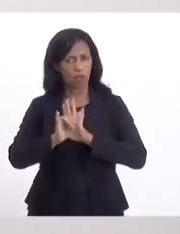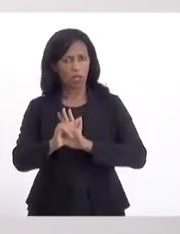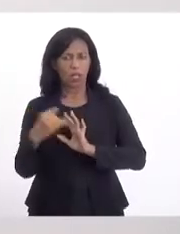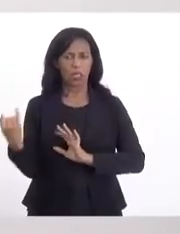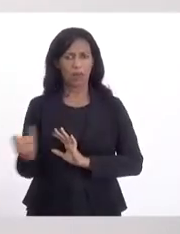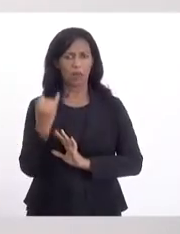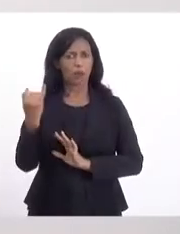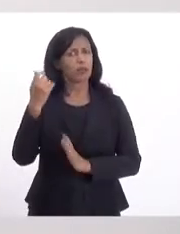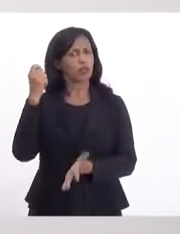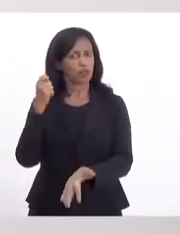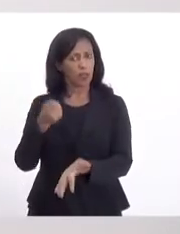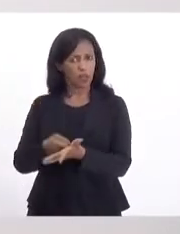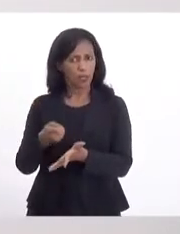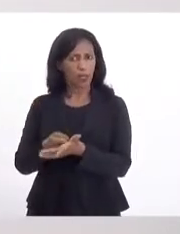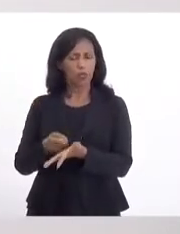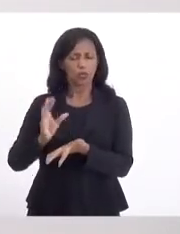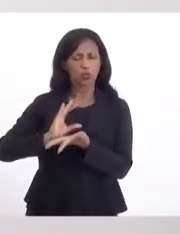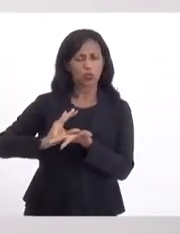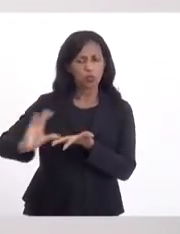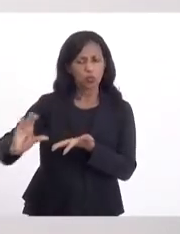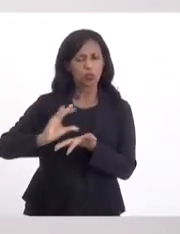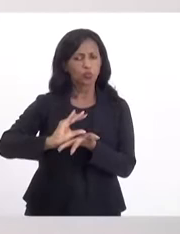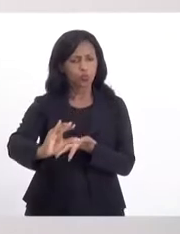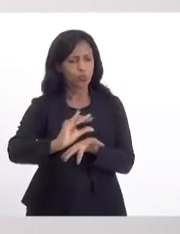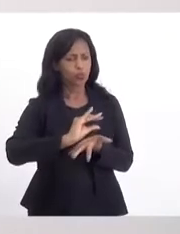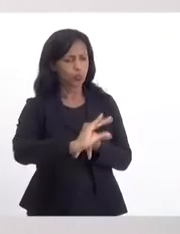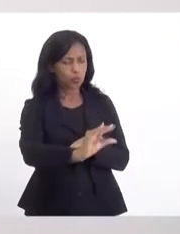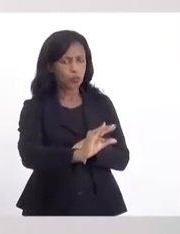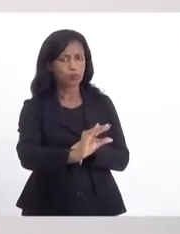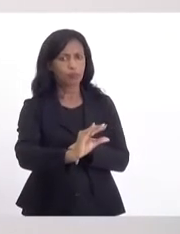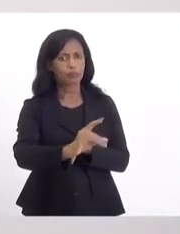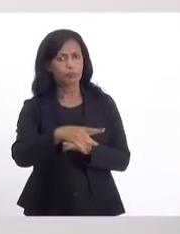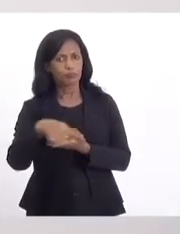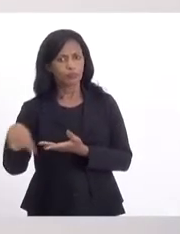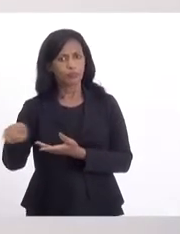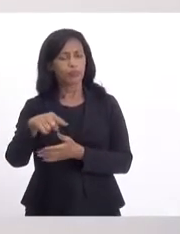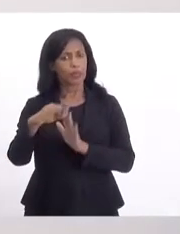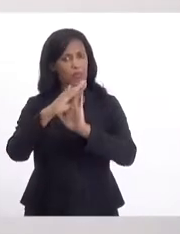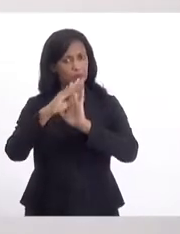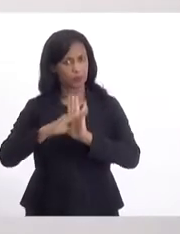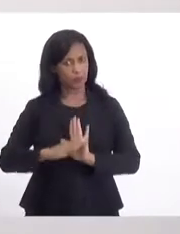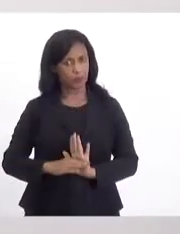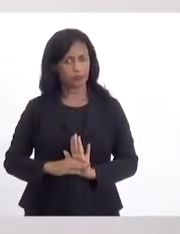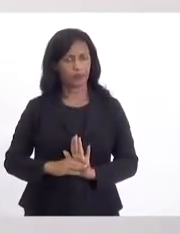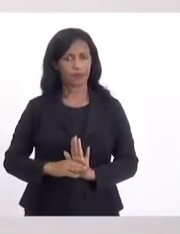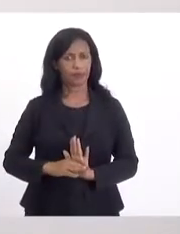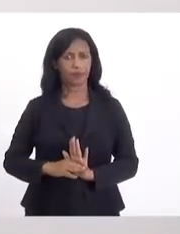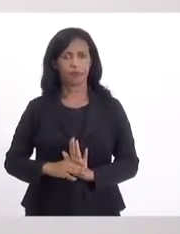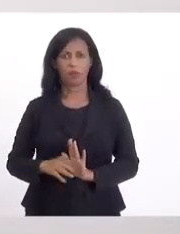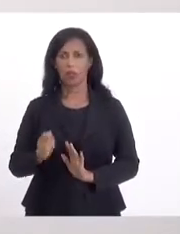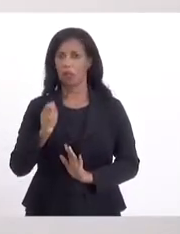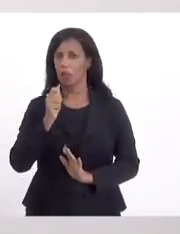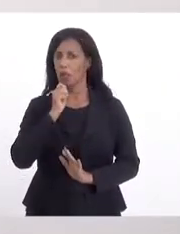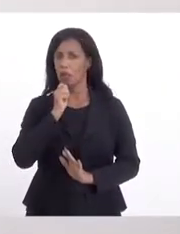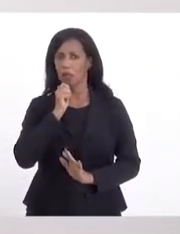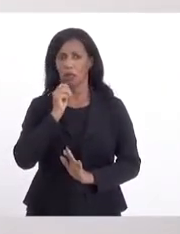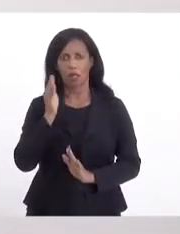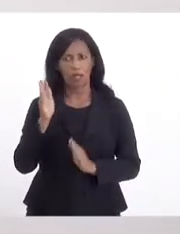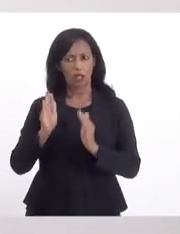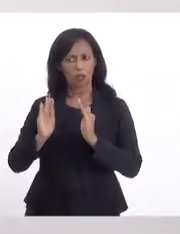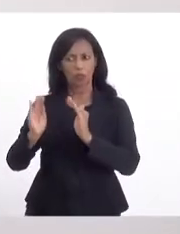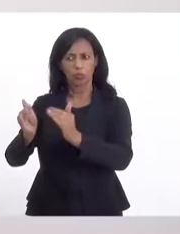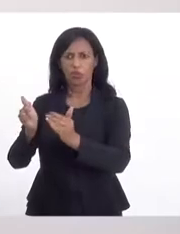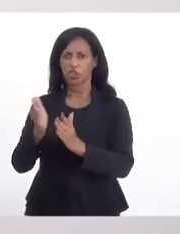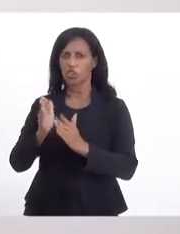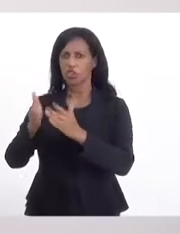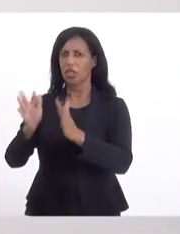importante, garantindo, inclusive, recurso para esse programa, ele não tem chegado na ponta. Né?